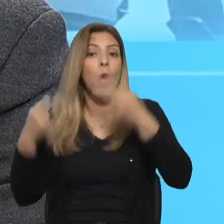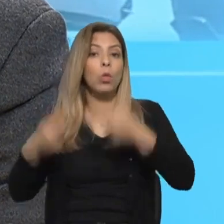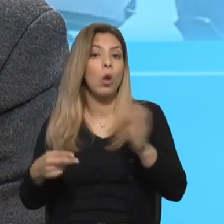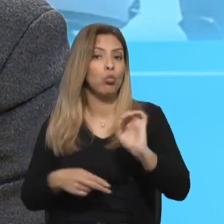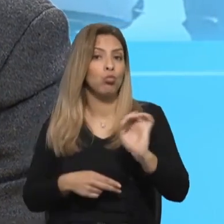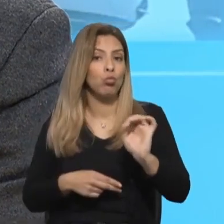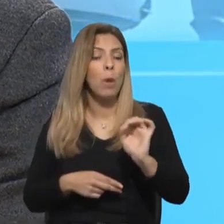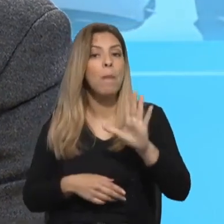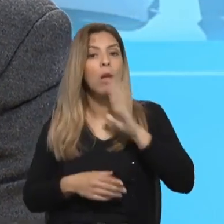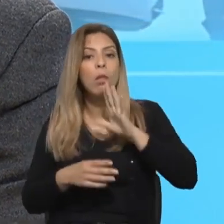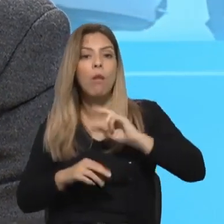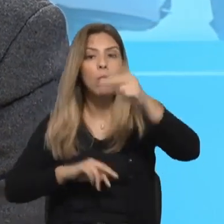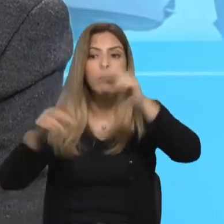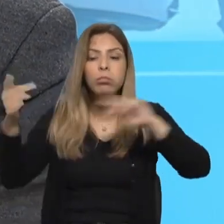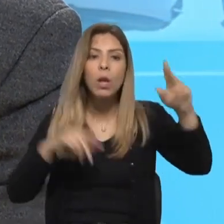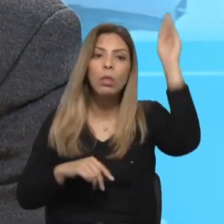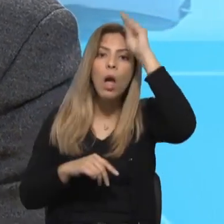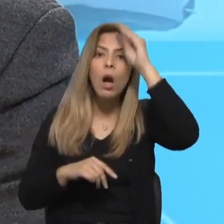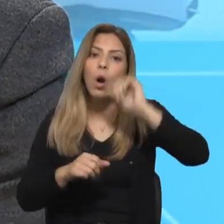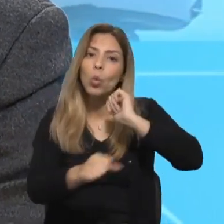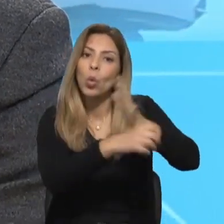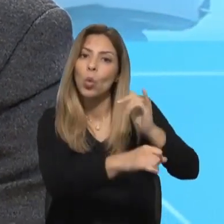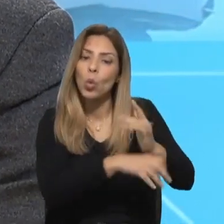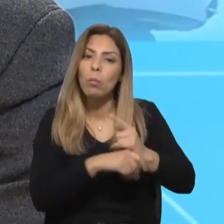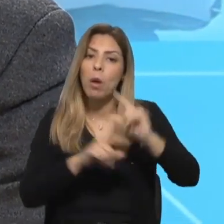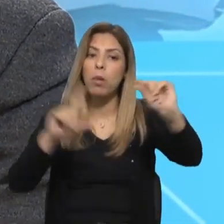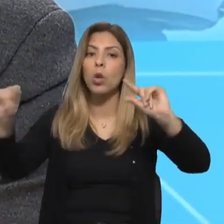deslocados internos, mas temos essa realidade